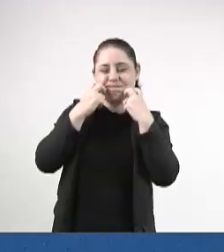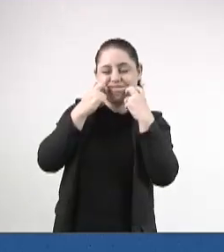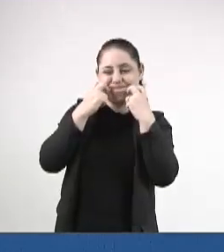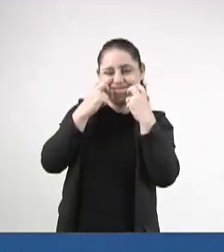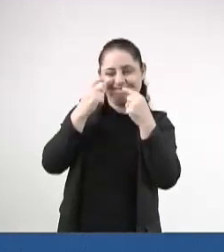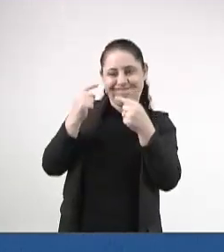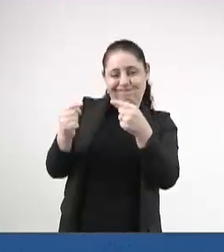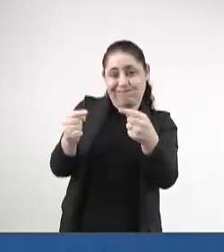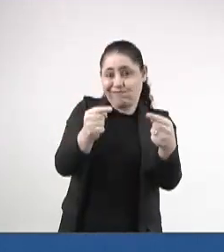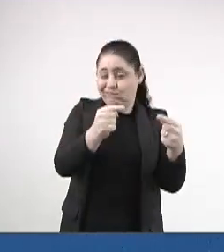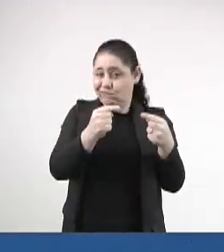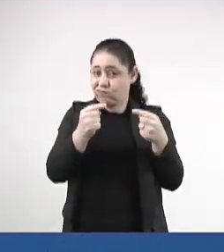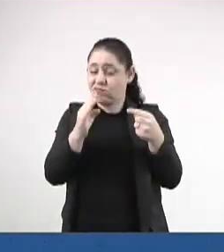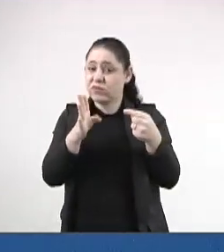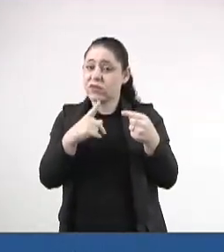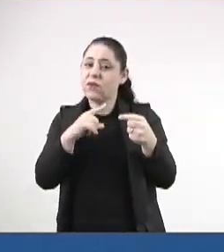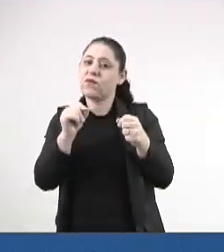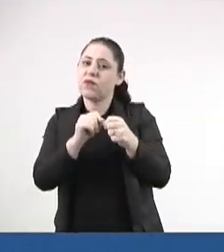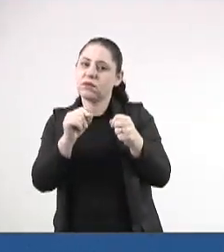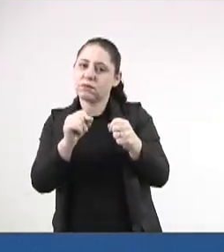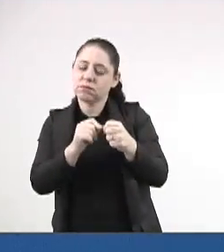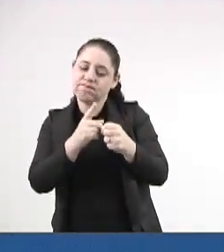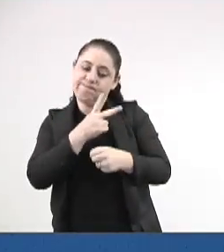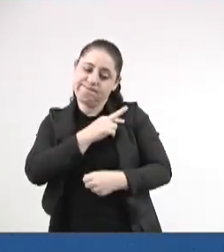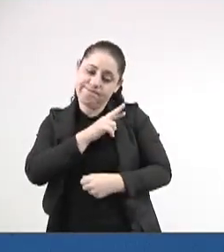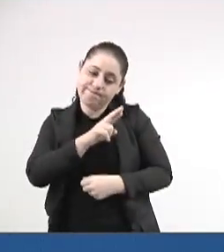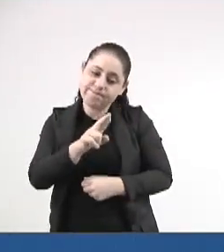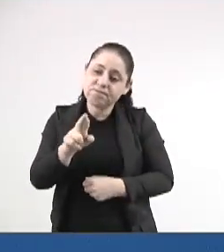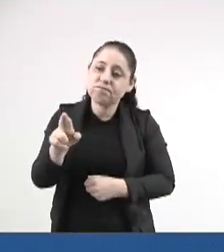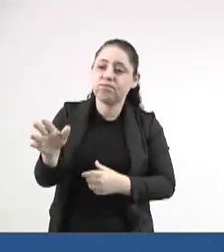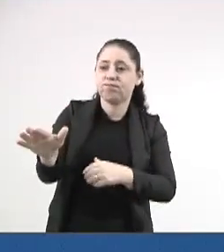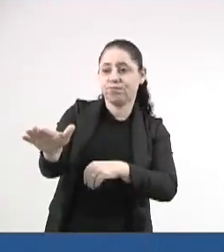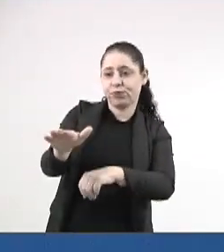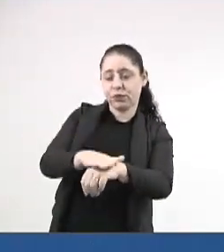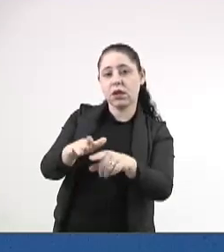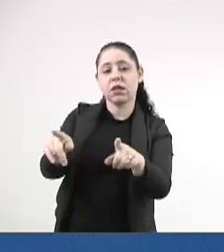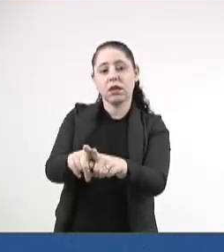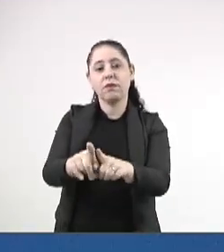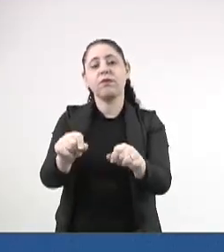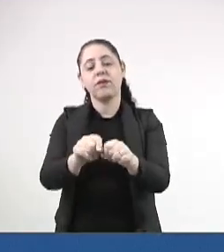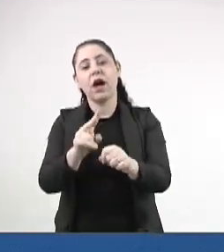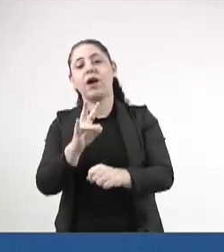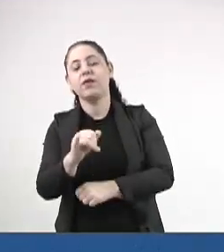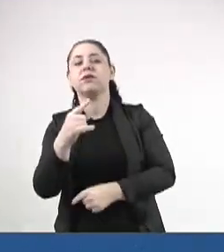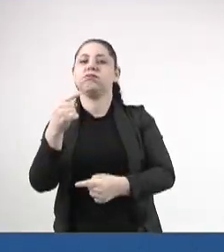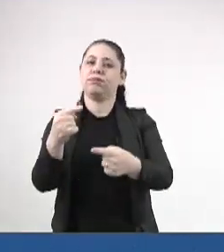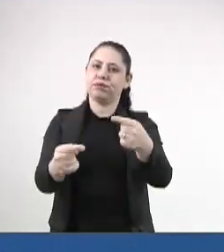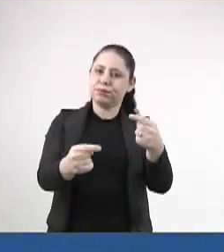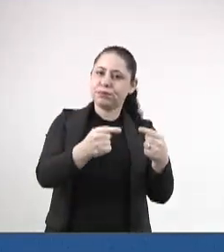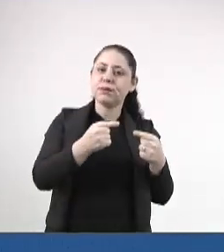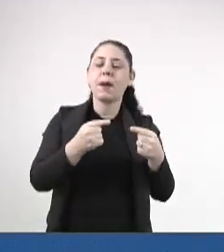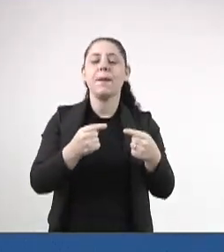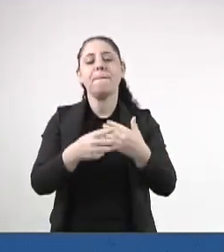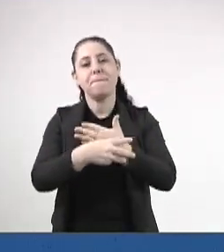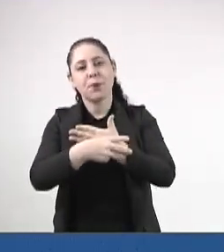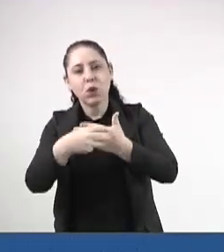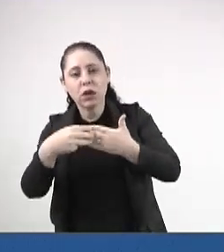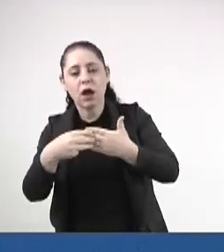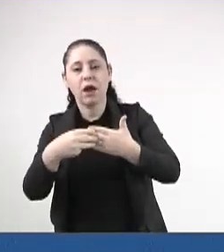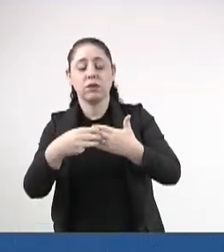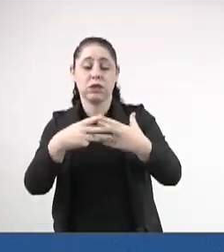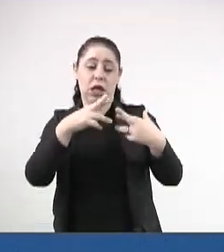uma discussão já envolvendo os religiosos, né? Aí vem aquela discussão da moral,